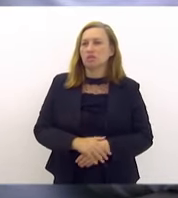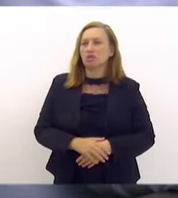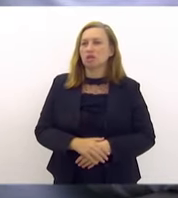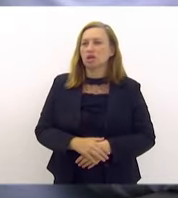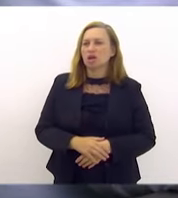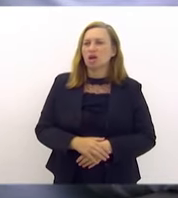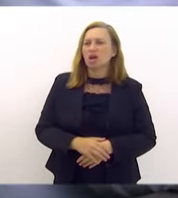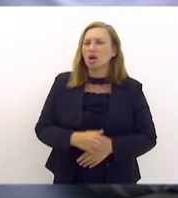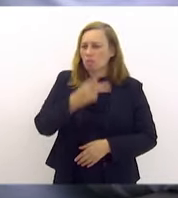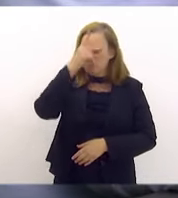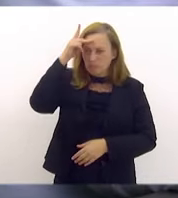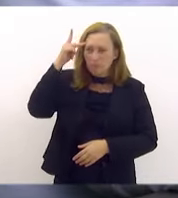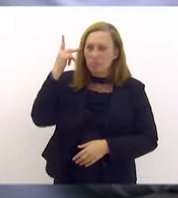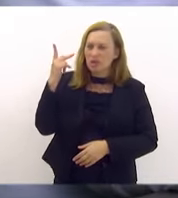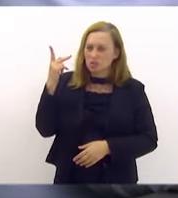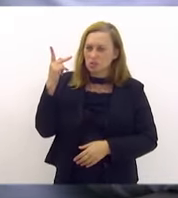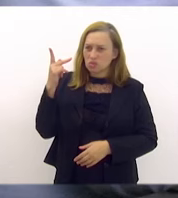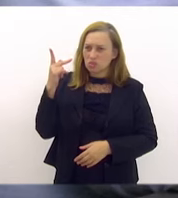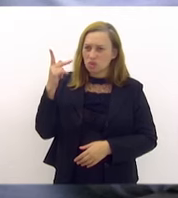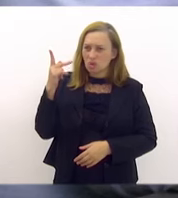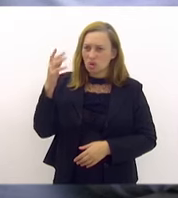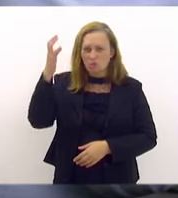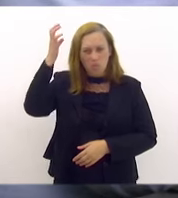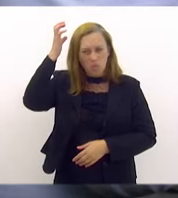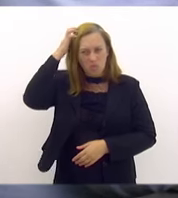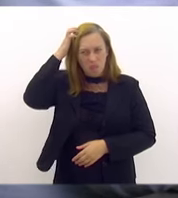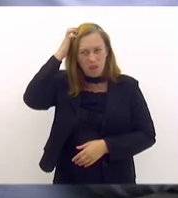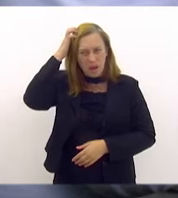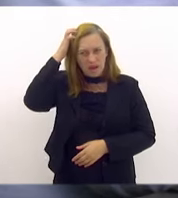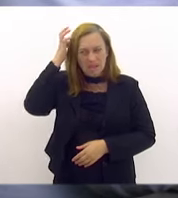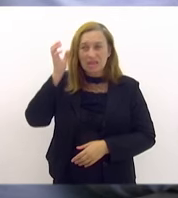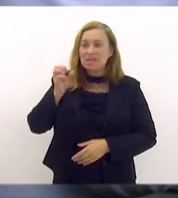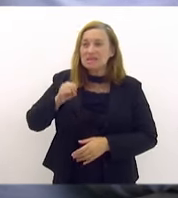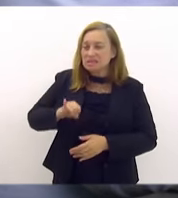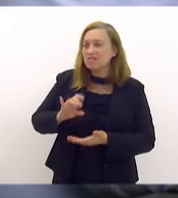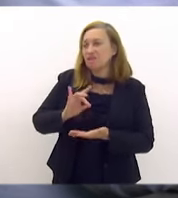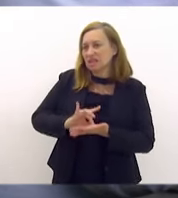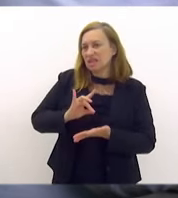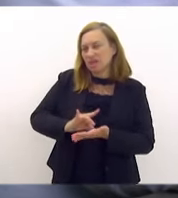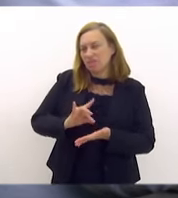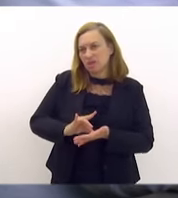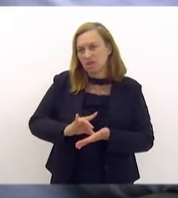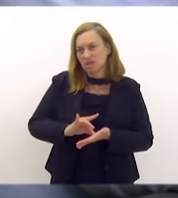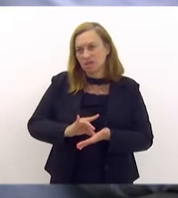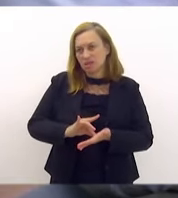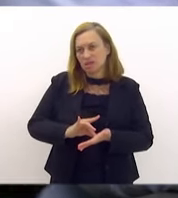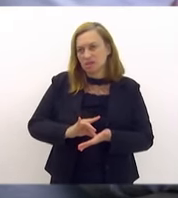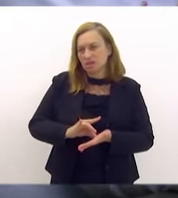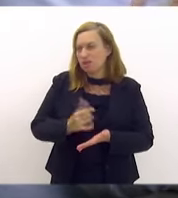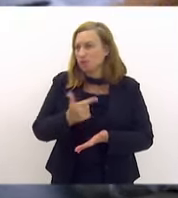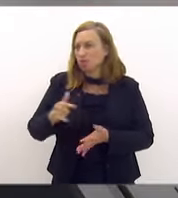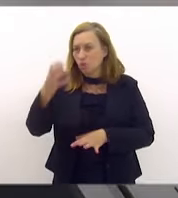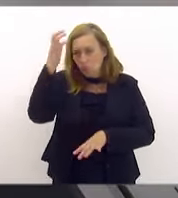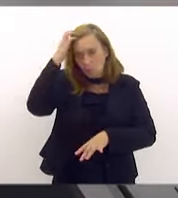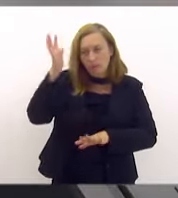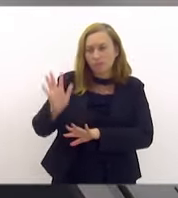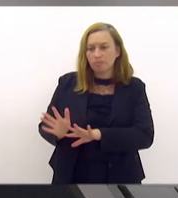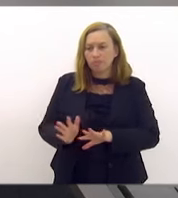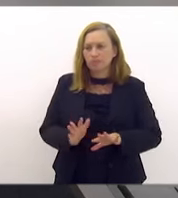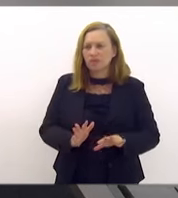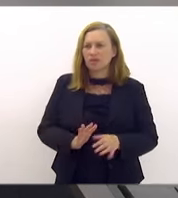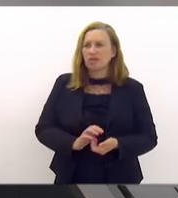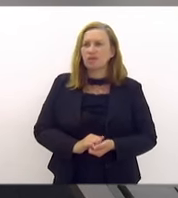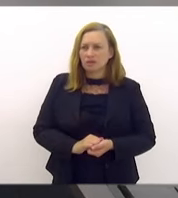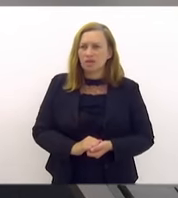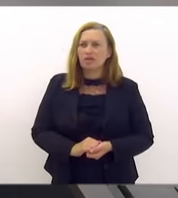culpada quando ela é inocente então Eh ess eram um pouquinho das perguntas vou abrir aqui só pra gente